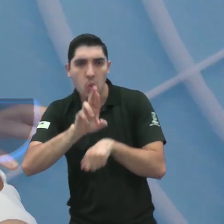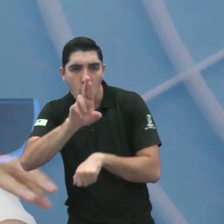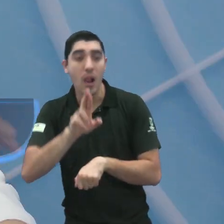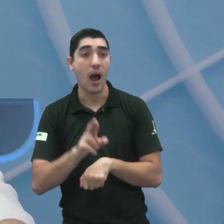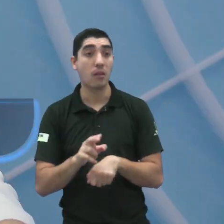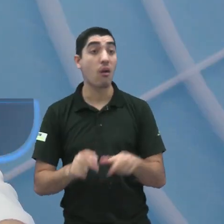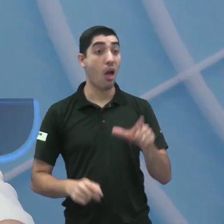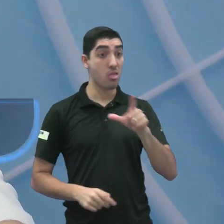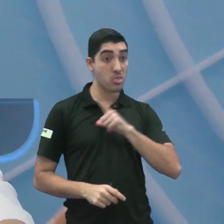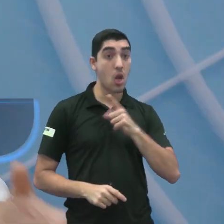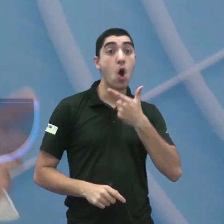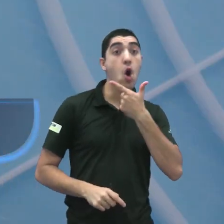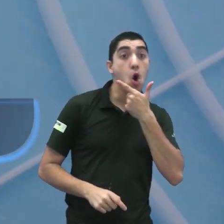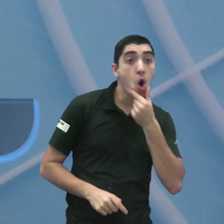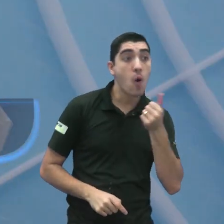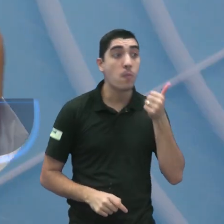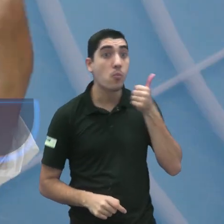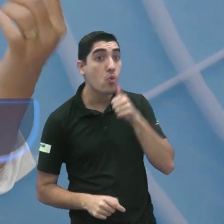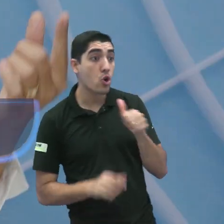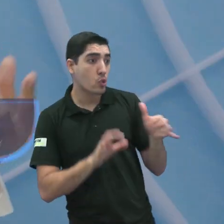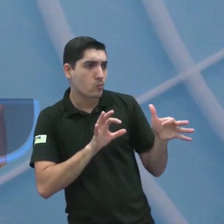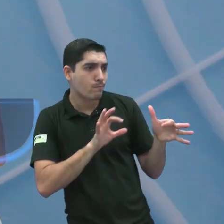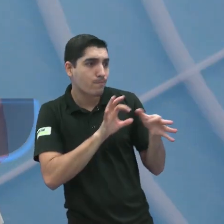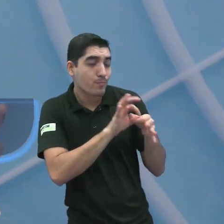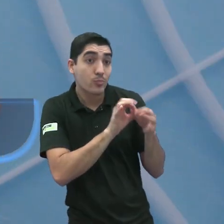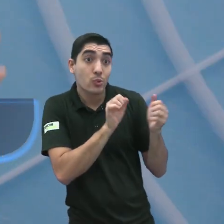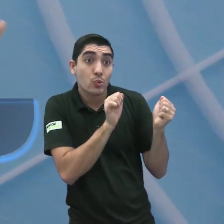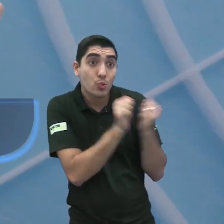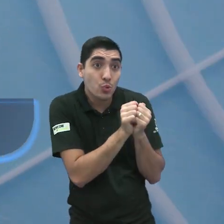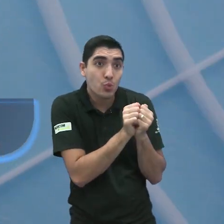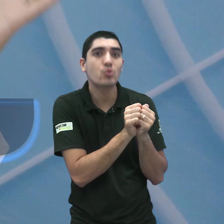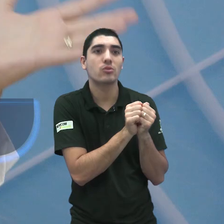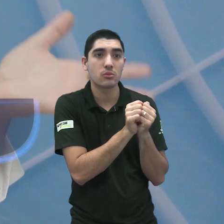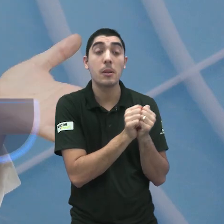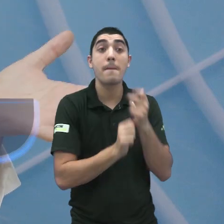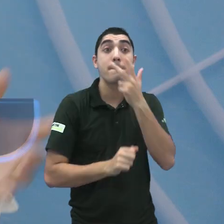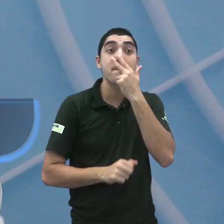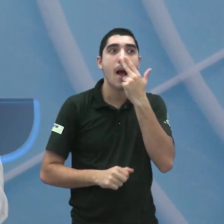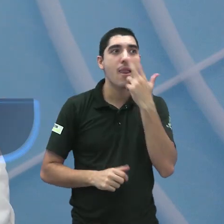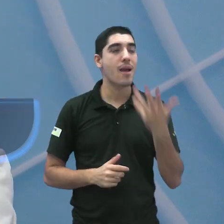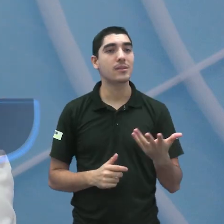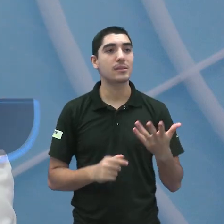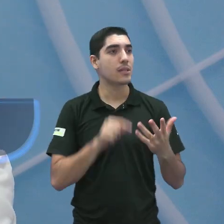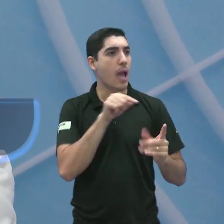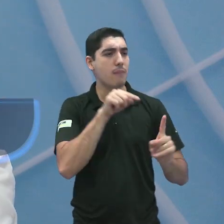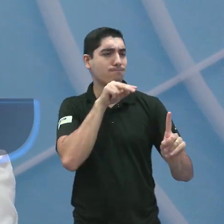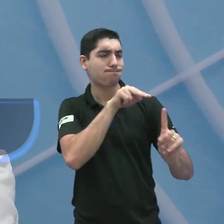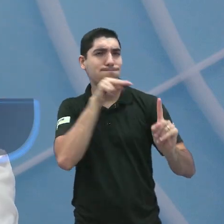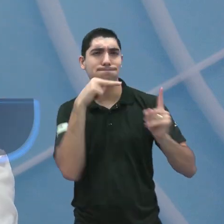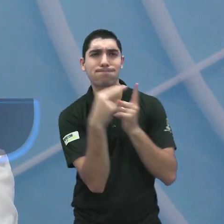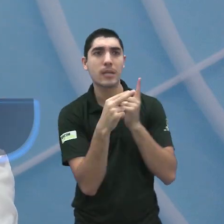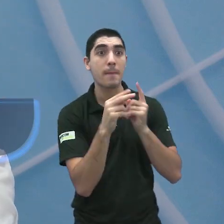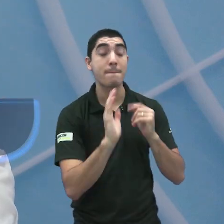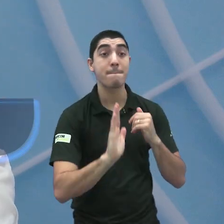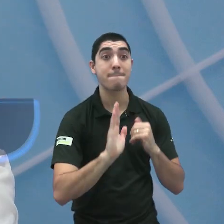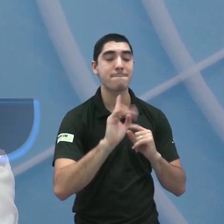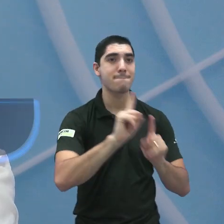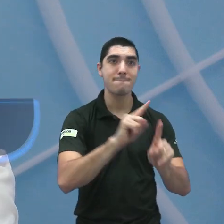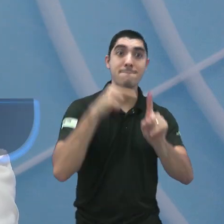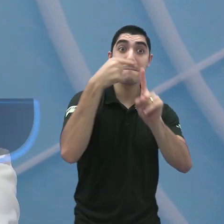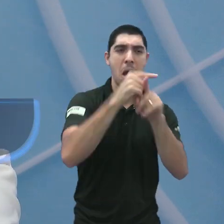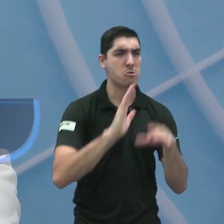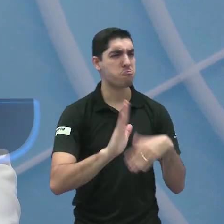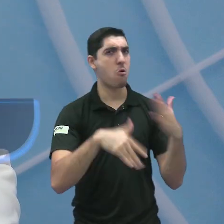gente tem homens e mulheres trabalhando juntos, a gente aumenta muito o número de perspectivas, né? Então, é